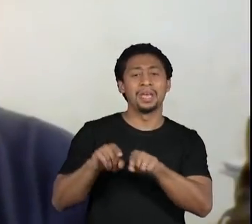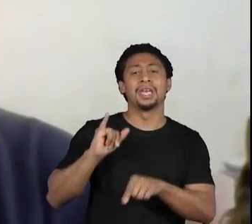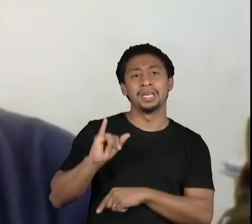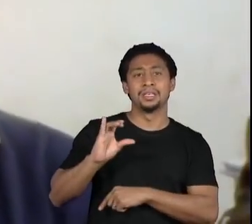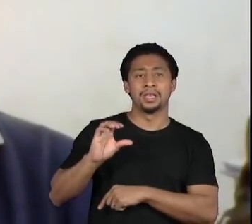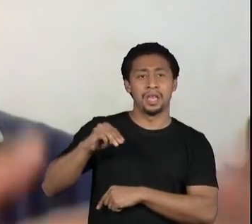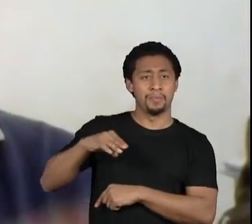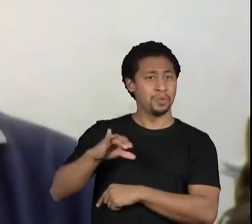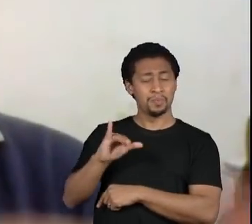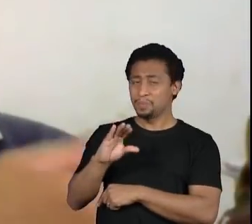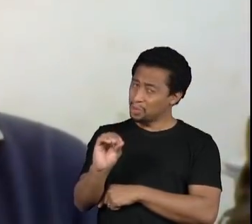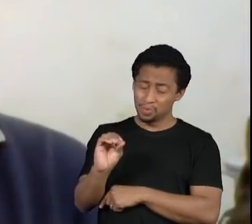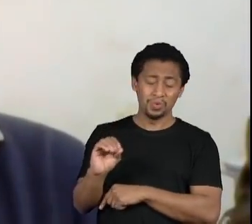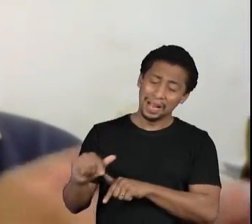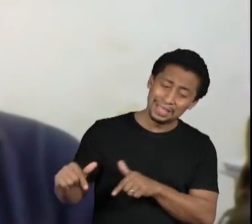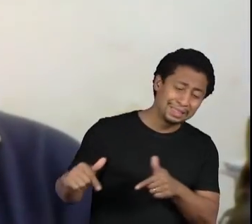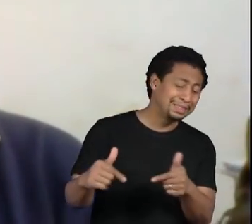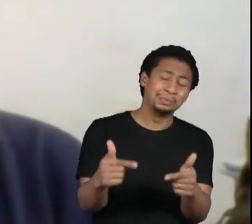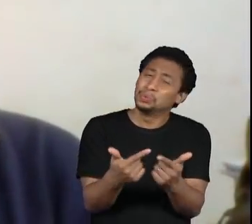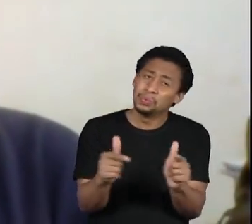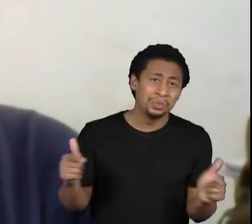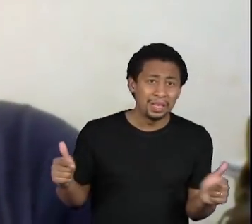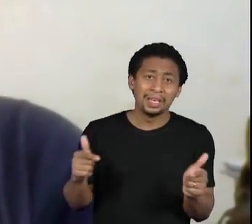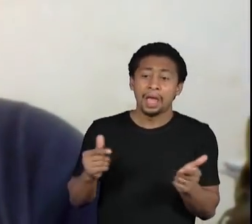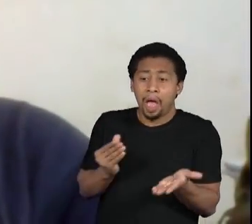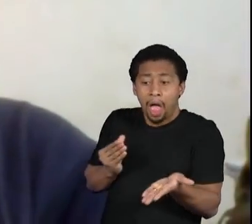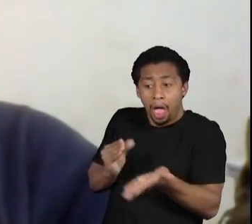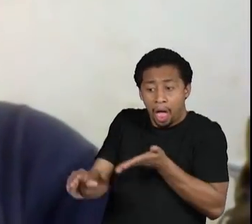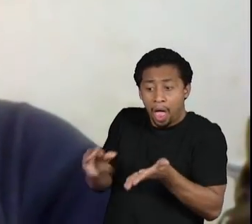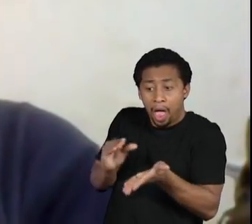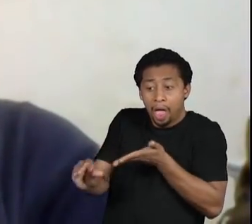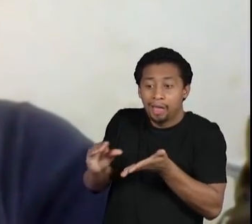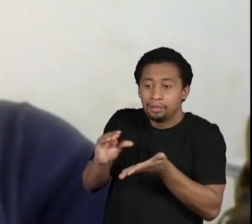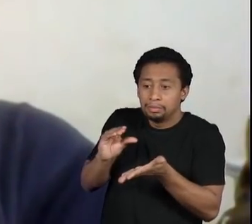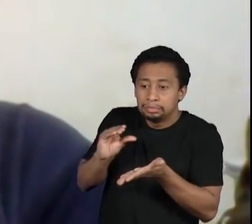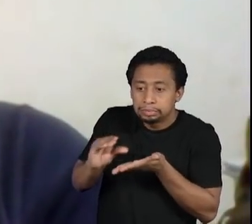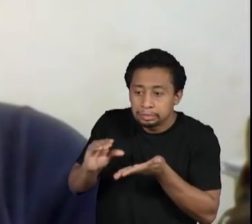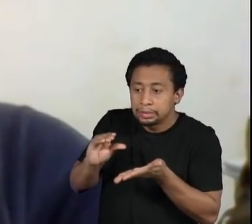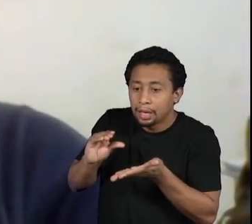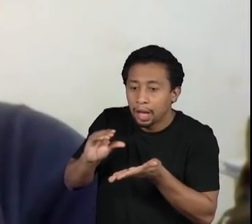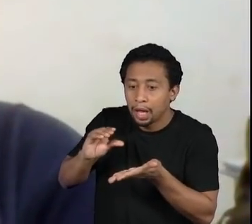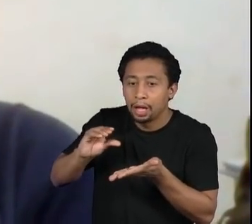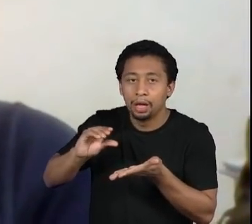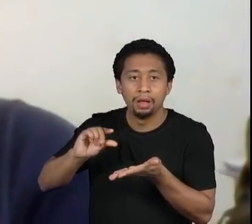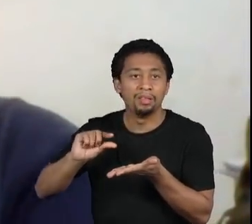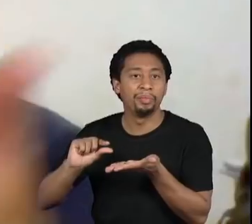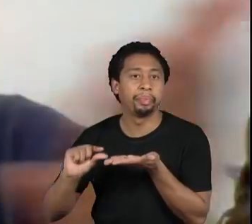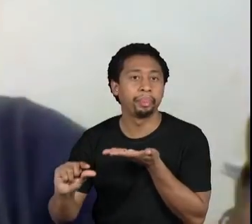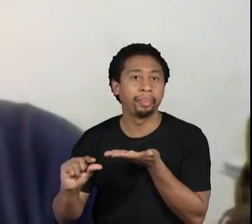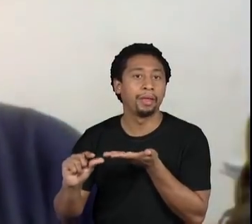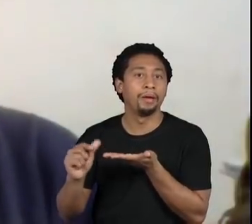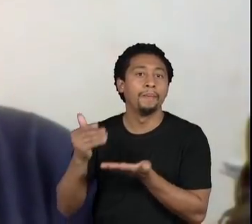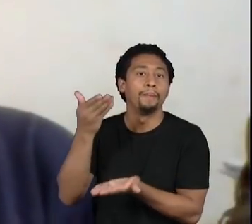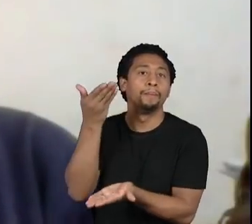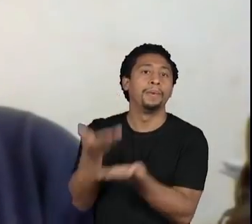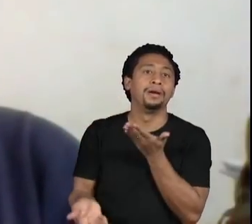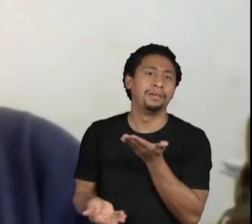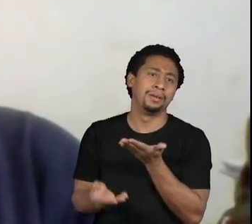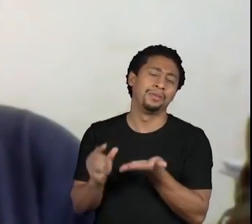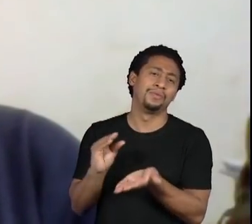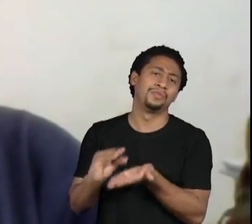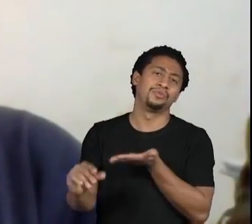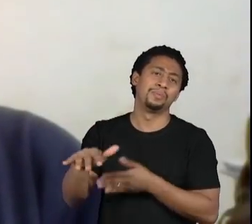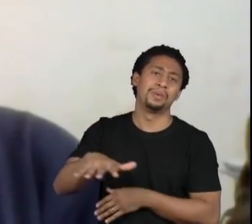em ciência, educação, tecnologia, inovação, etc. E perdendo cada vez mais. Então, a gente vai voltar a uma